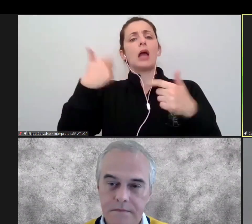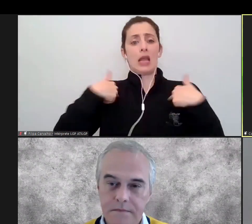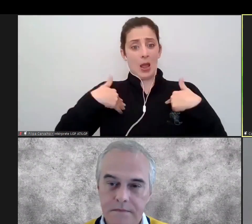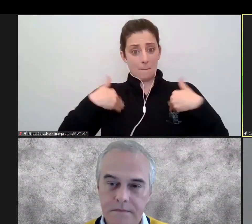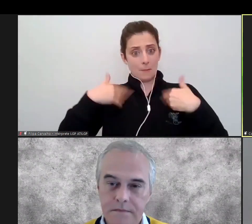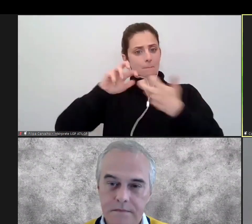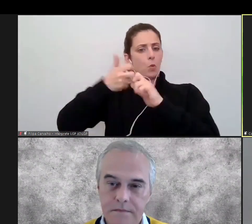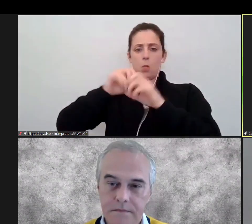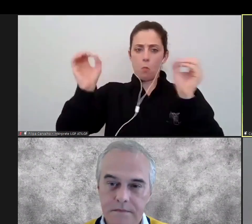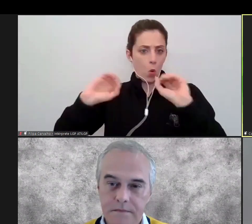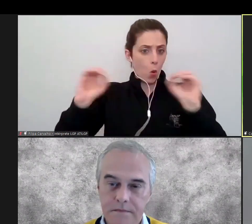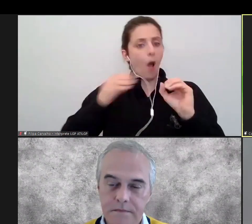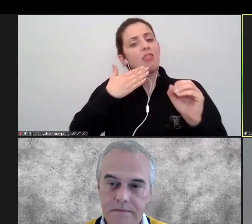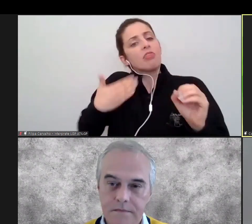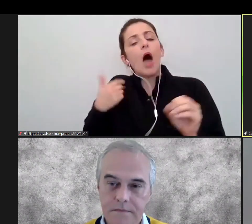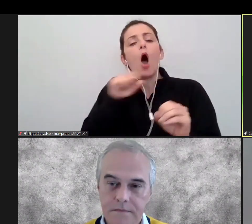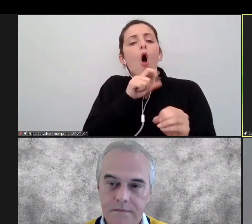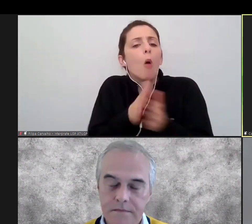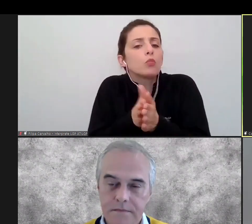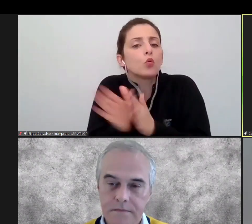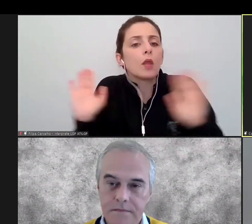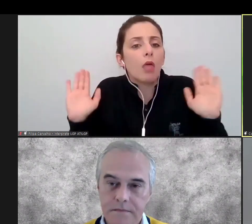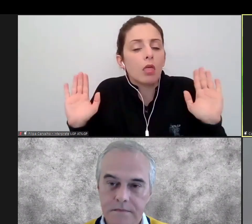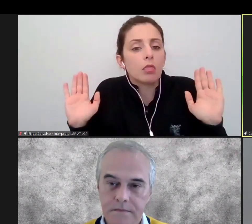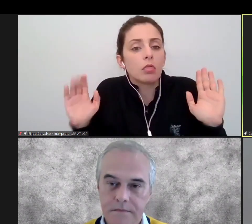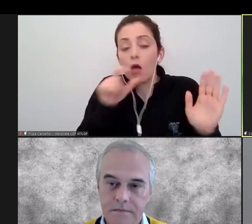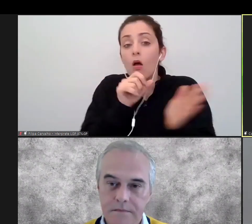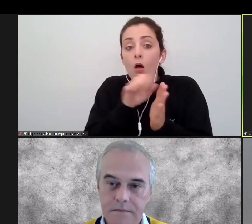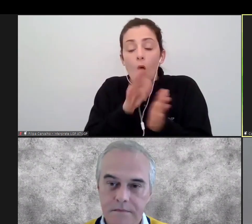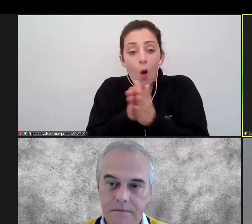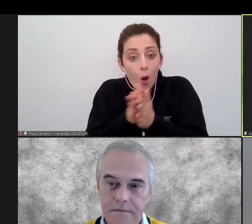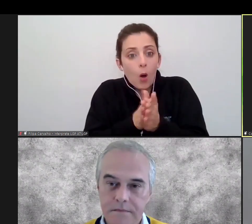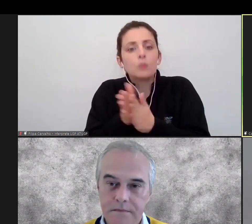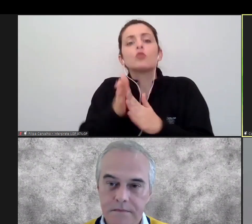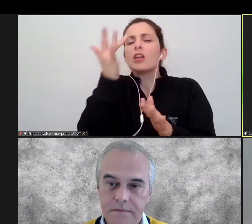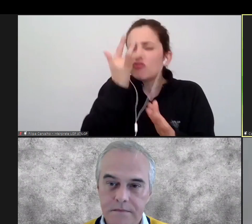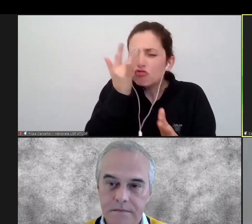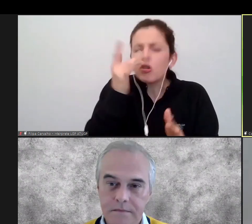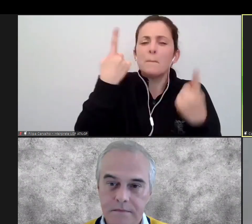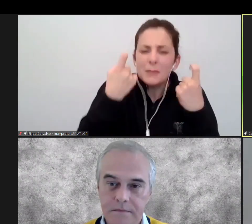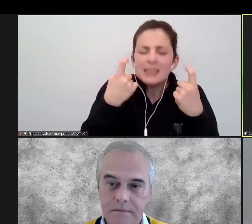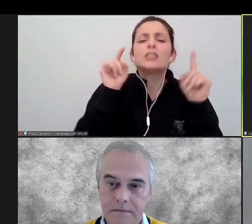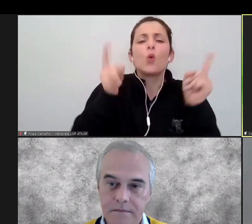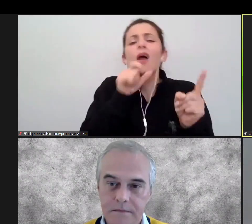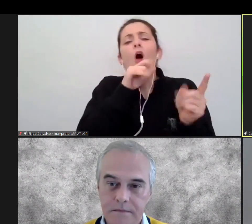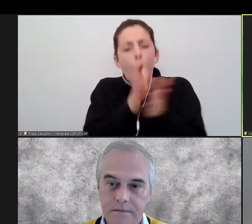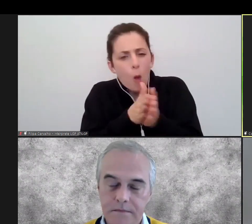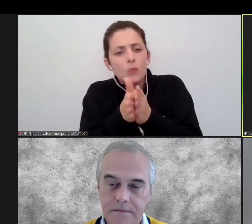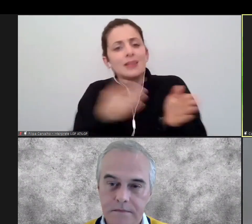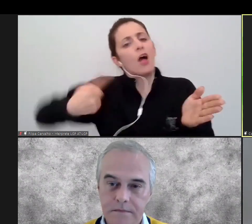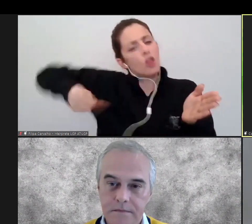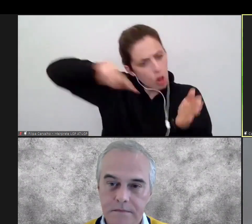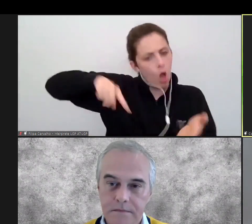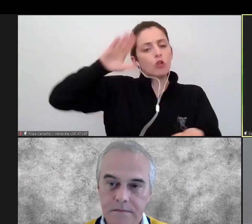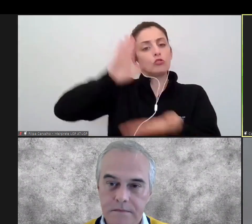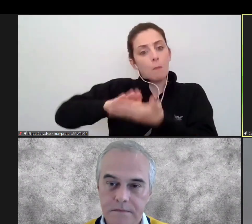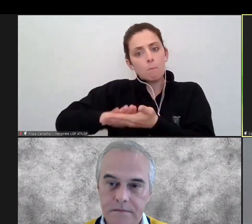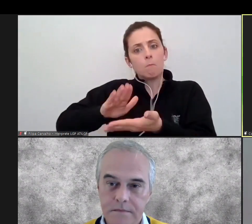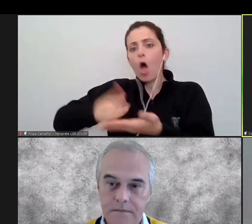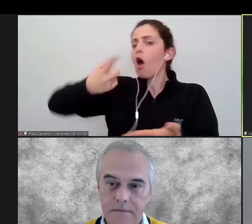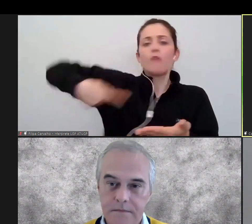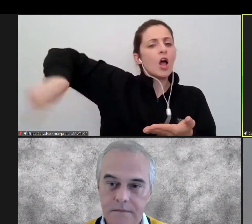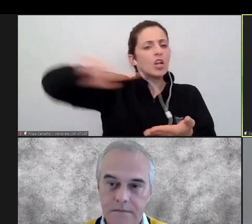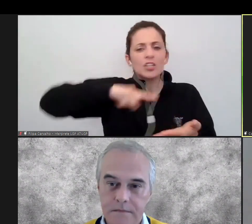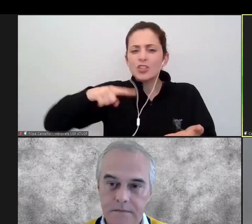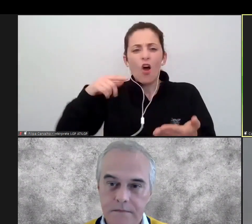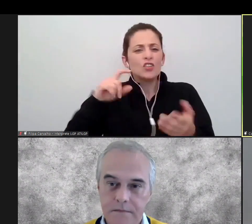facto essa oportunidade, que era só isso que eu precisava, e tantos negros precisam, é de uma oportunidade para provarmos que não ficamos a dever rigorosamente